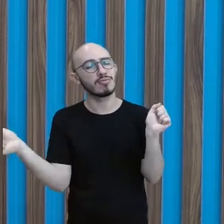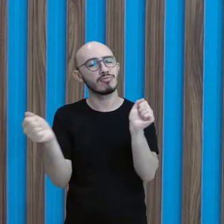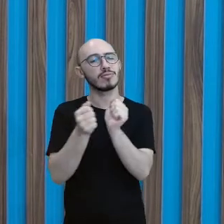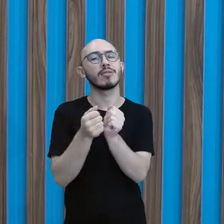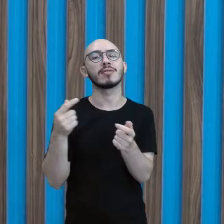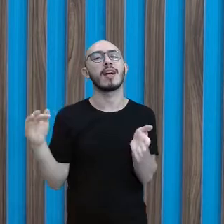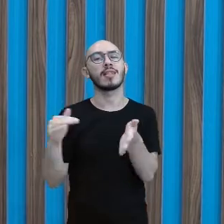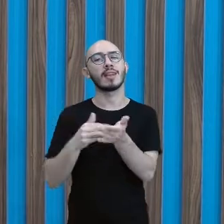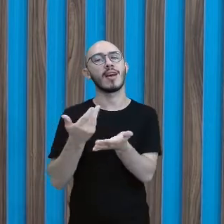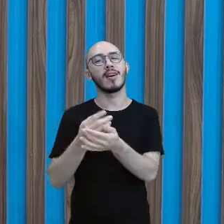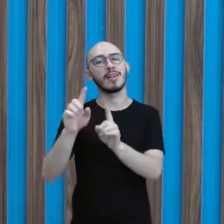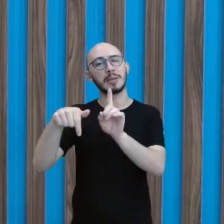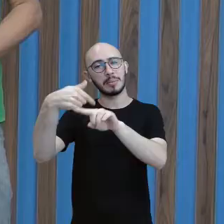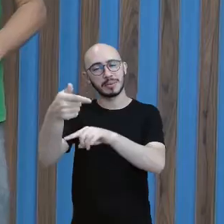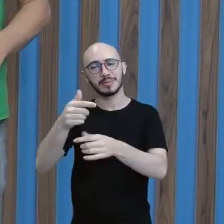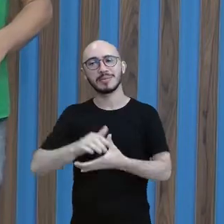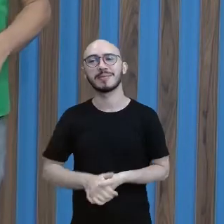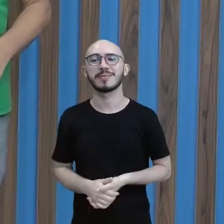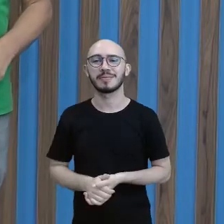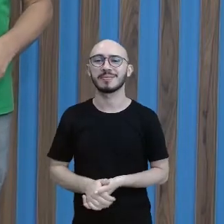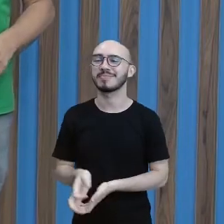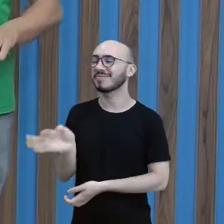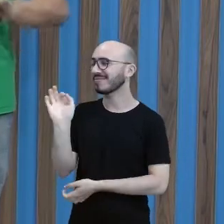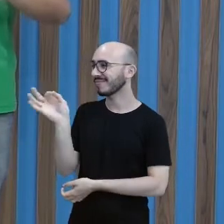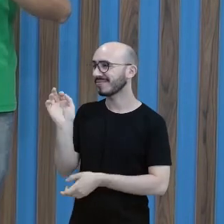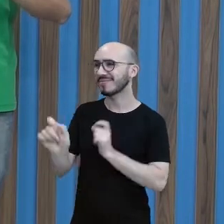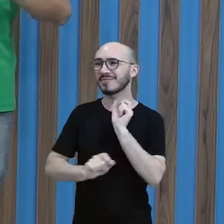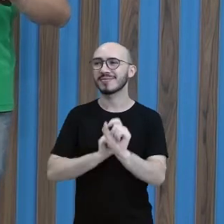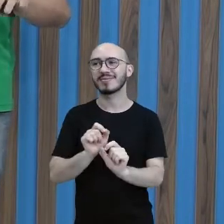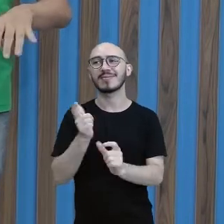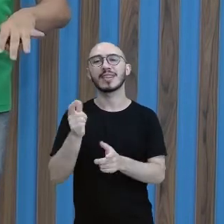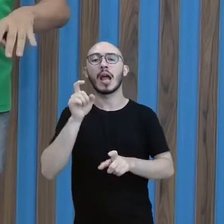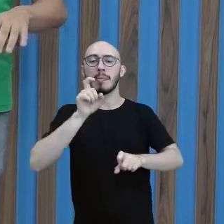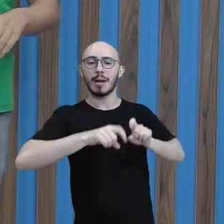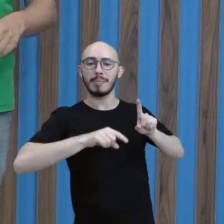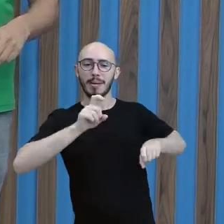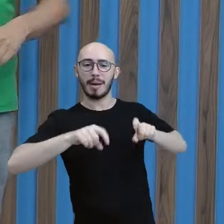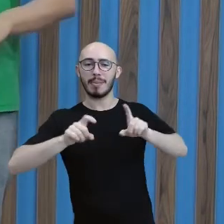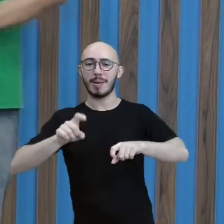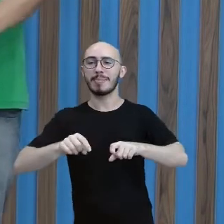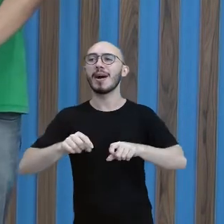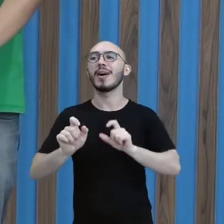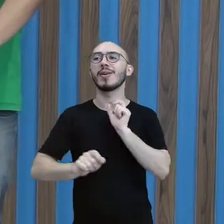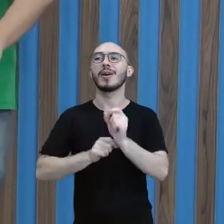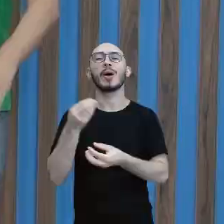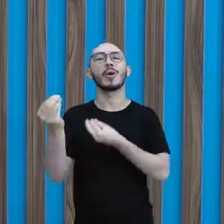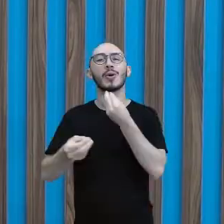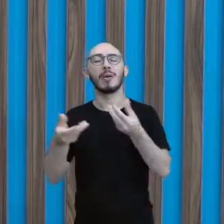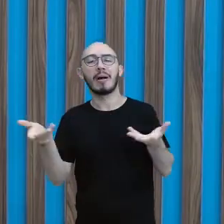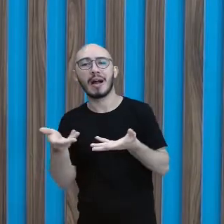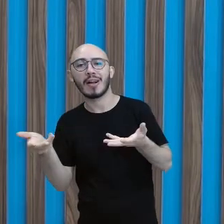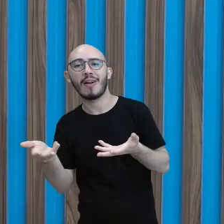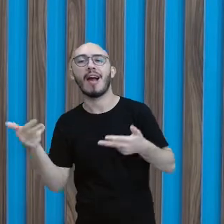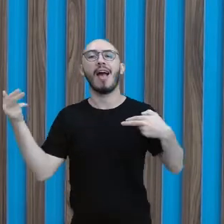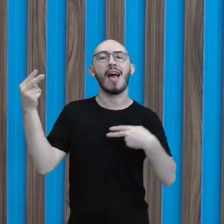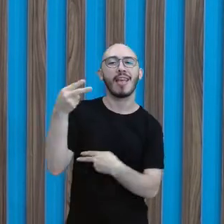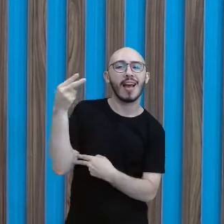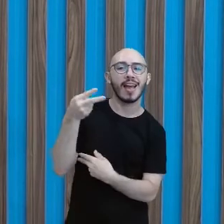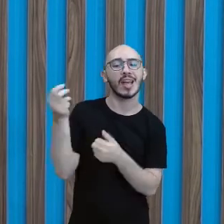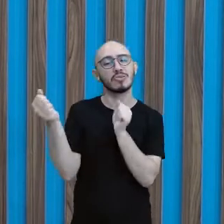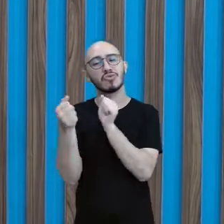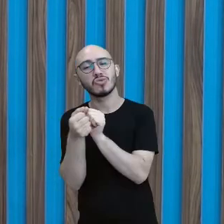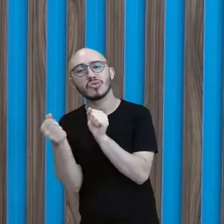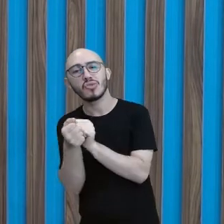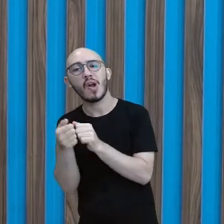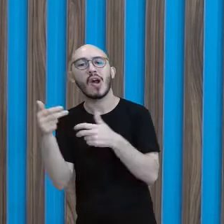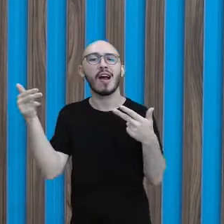a próxima aula. Olha, é isso aí, né? Depois dele falar da máquina da datilografia, ele vai dizer agora, tamo junto aí, ó, para dizer que é boizinho,